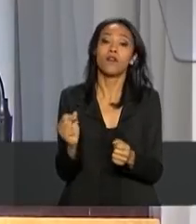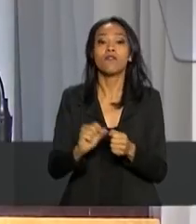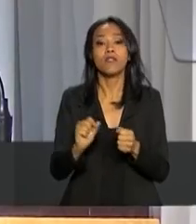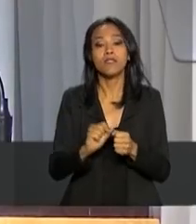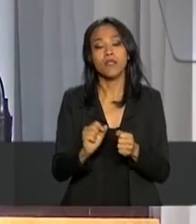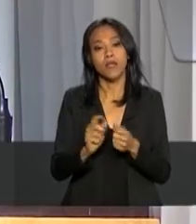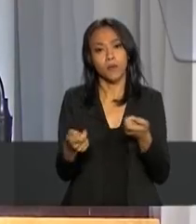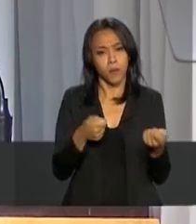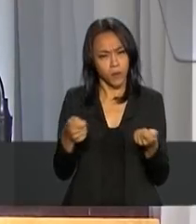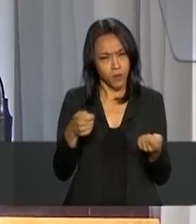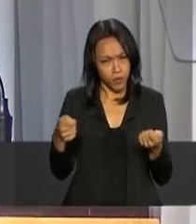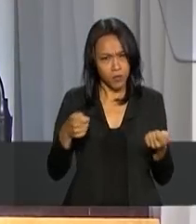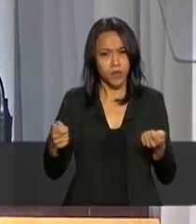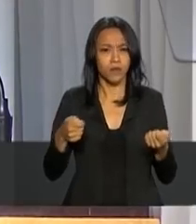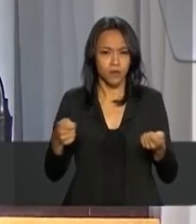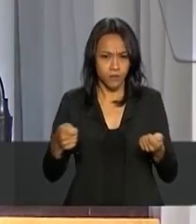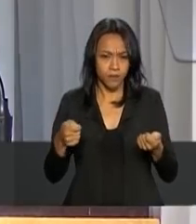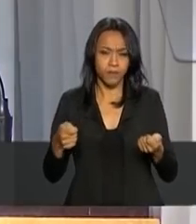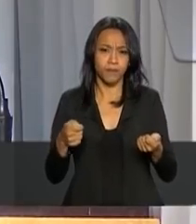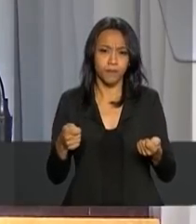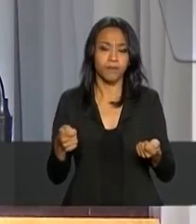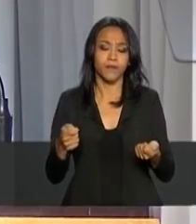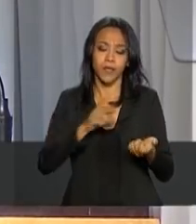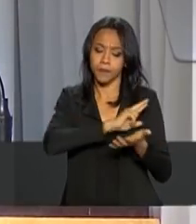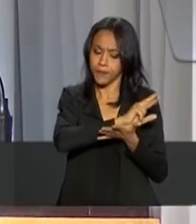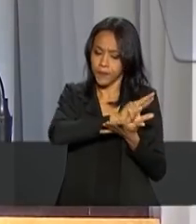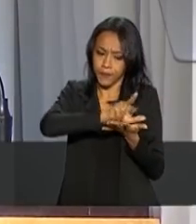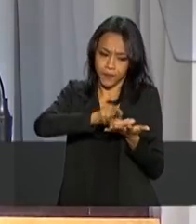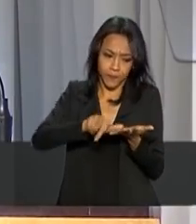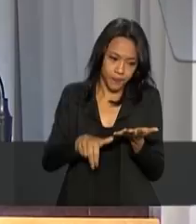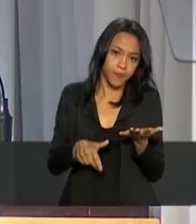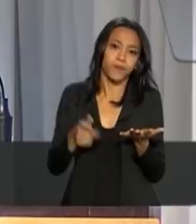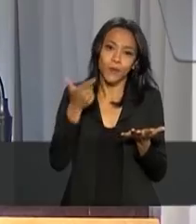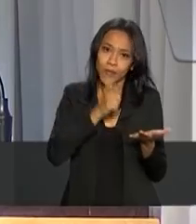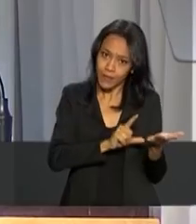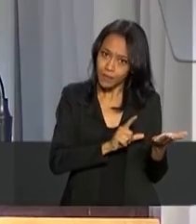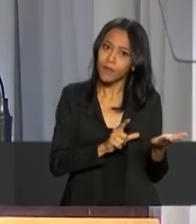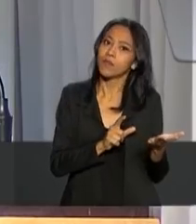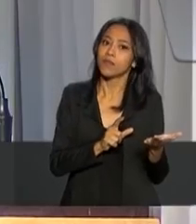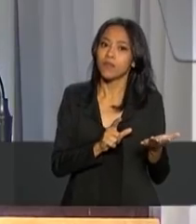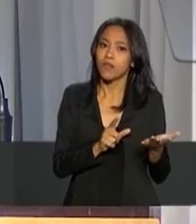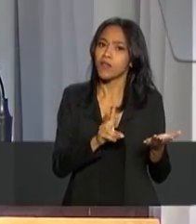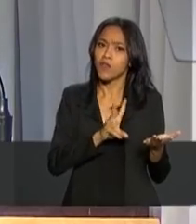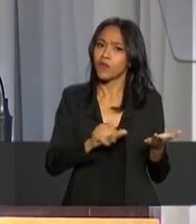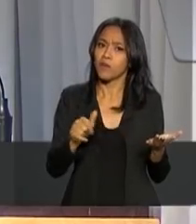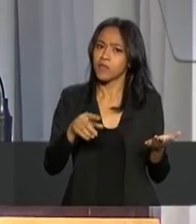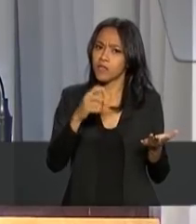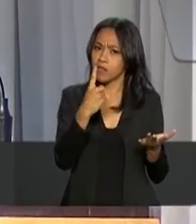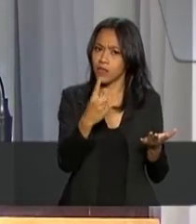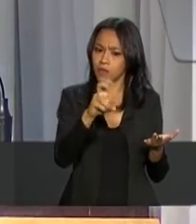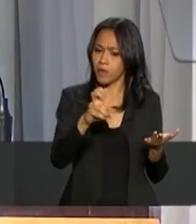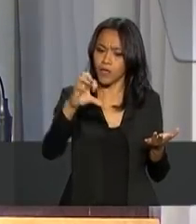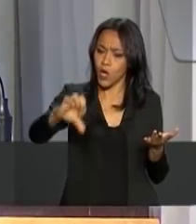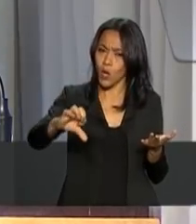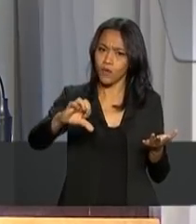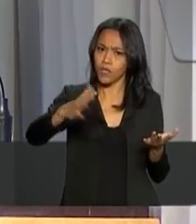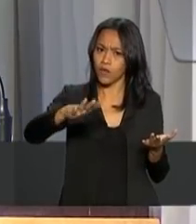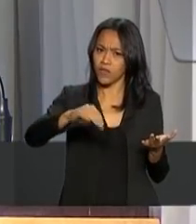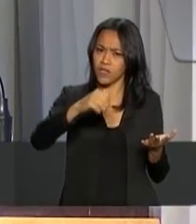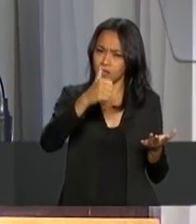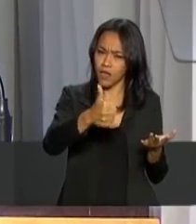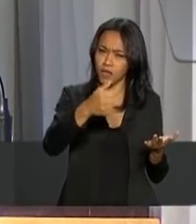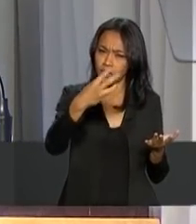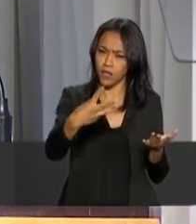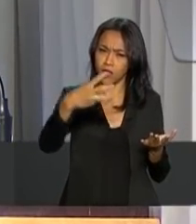economias tais e tantas economias, que, na verdade, nós não vamos atingir os 159 bilhões. Talvez fiquemos em